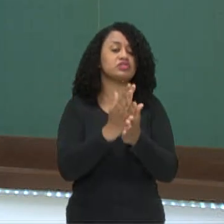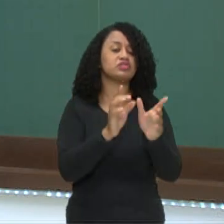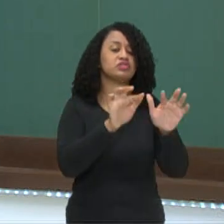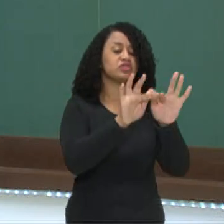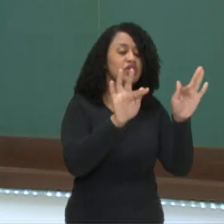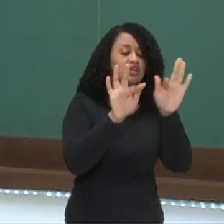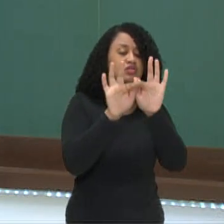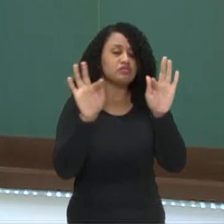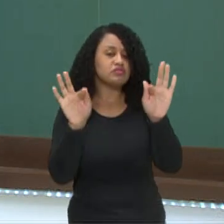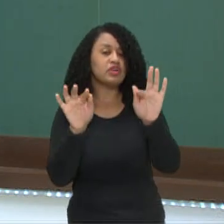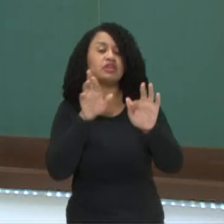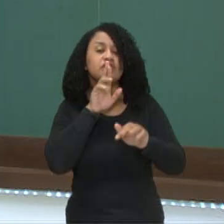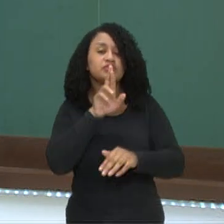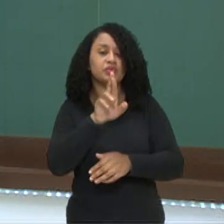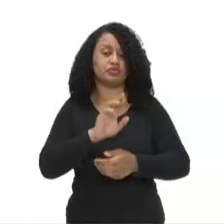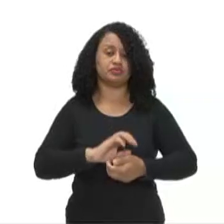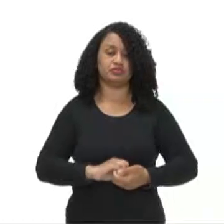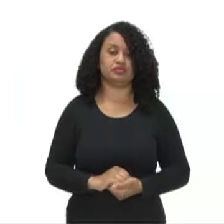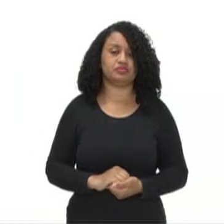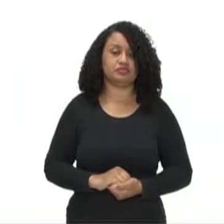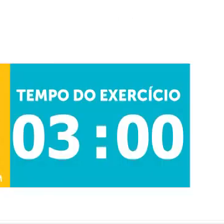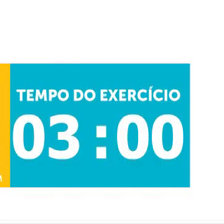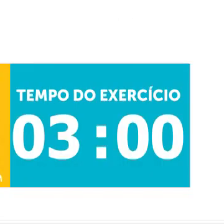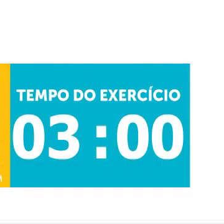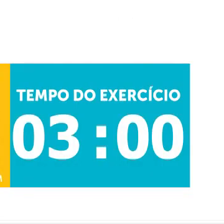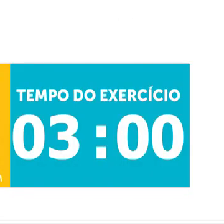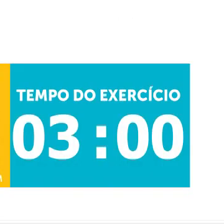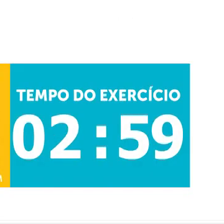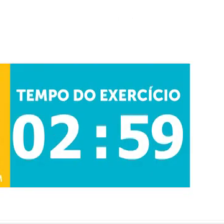duas frases? Responda.